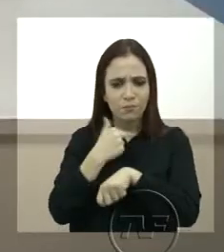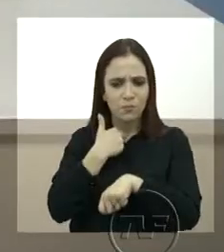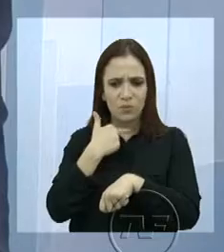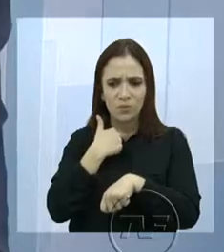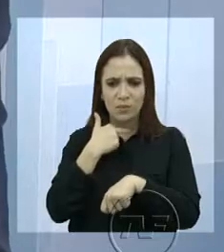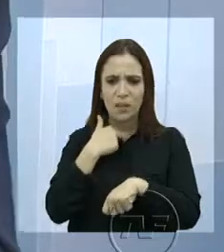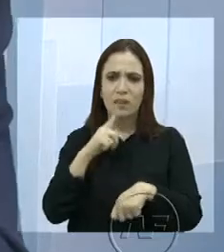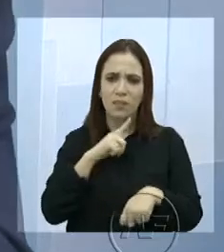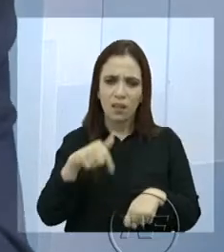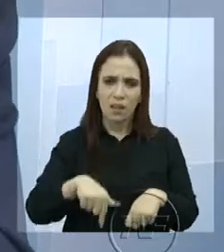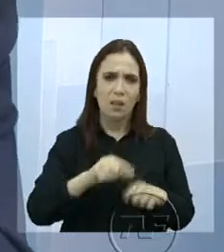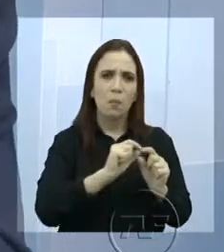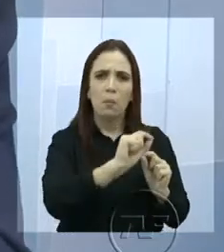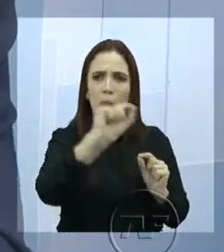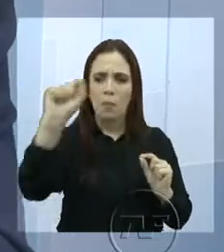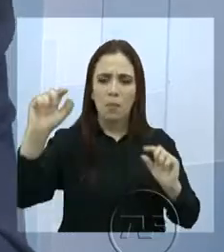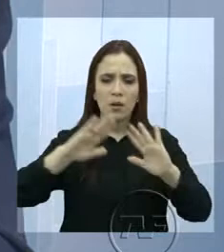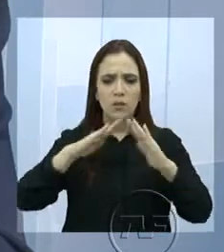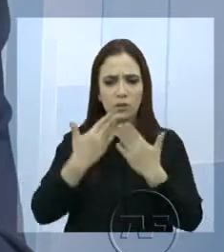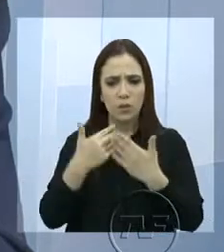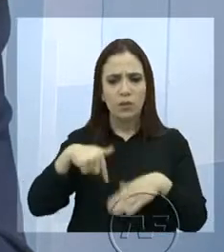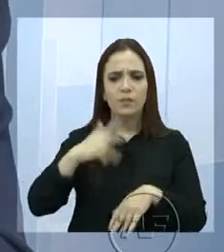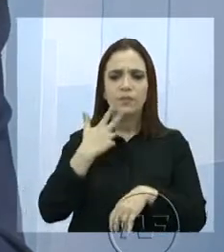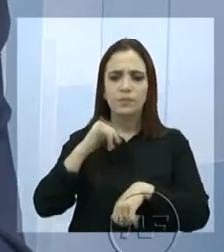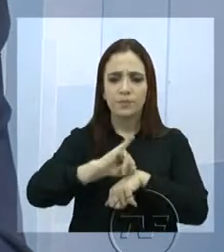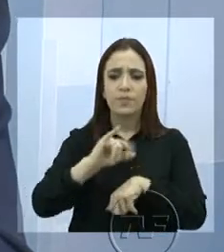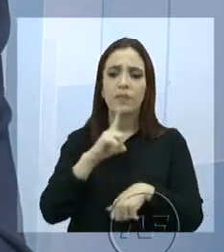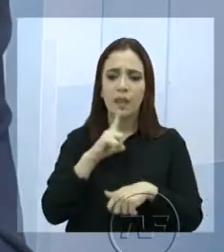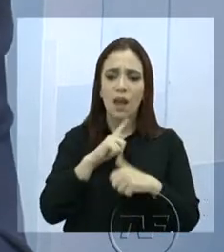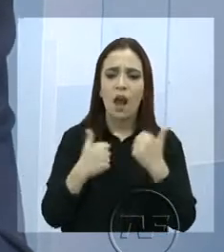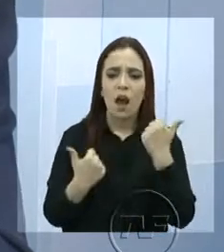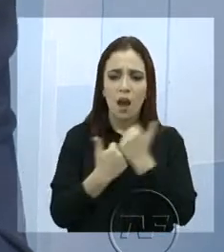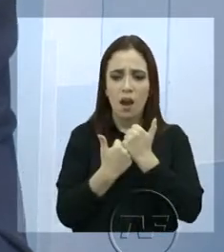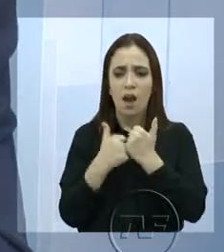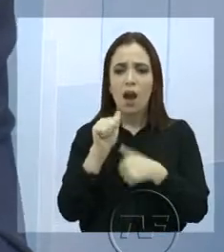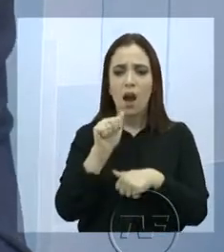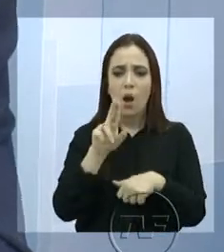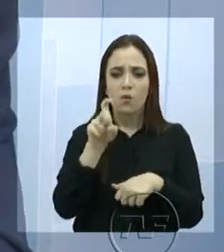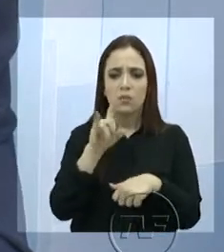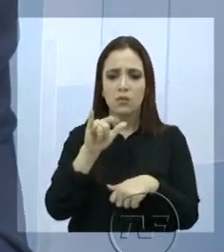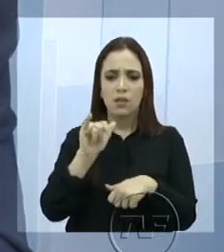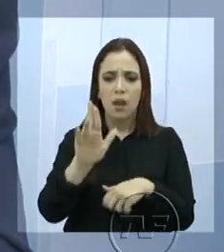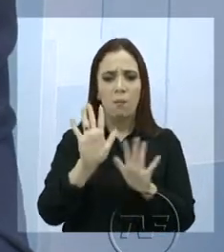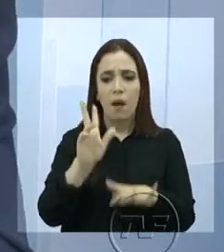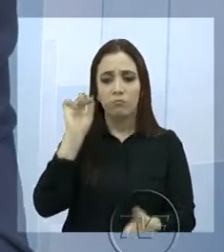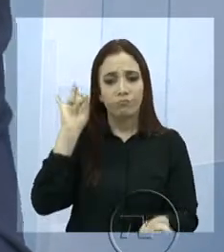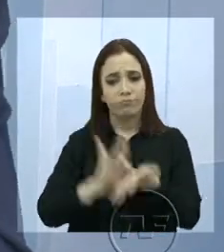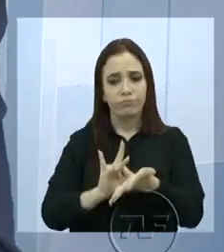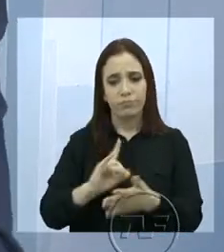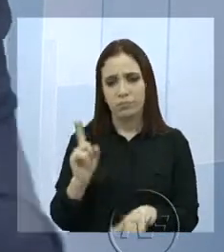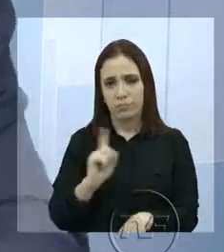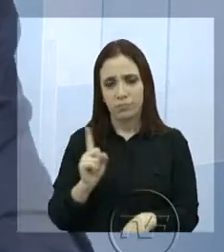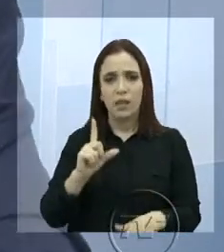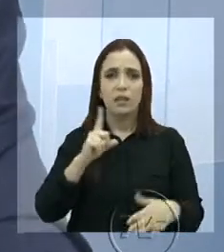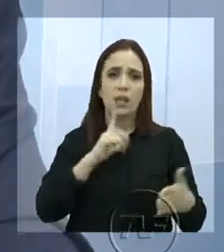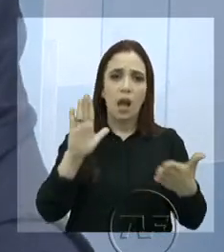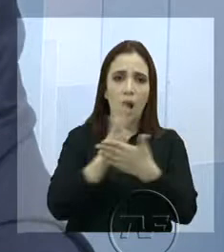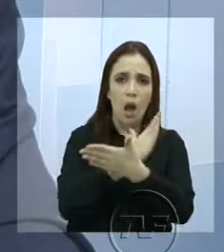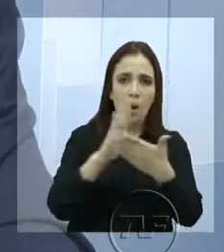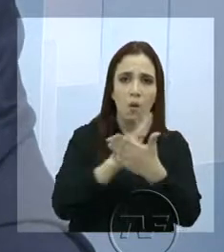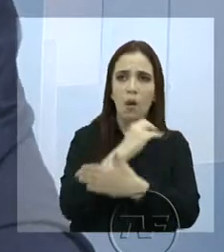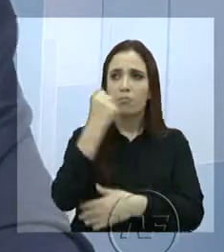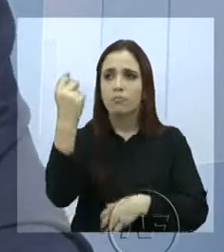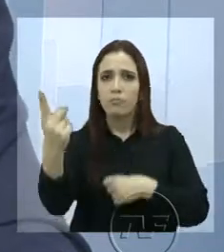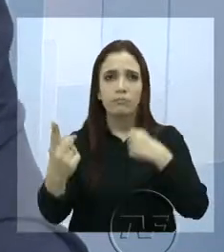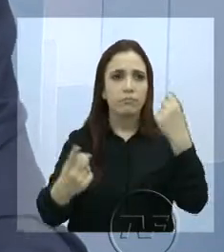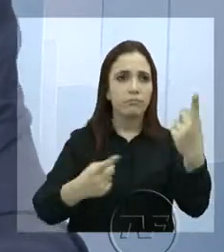Já existe a figura de um auxiliar, mas ela não está formalizada. Ela tem em algumas escolas, em outras não. Ela